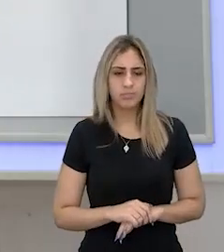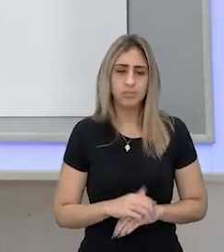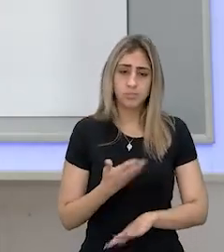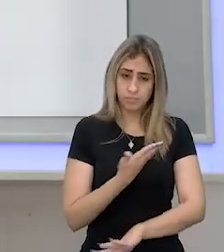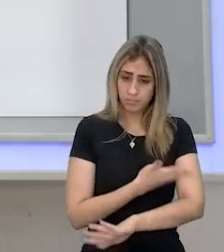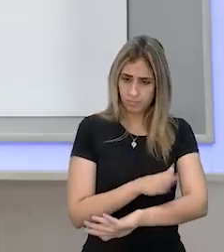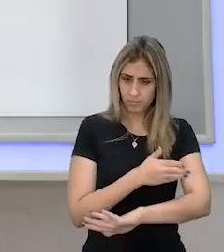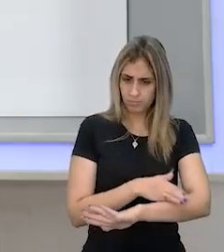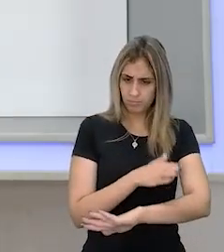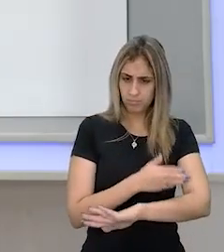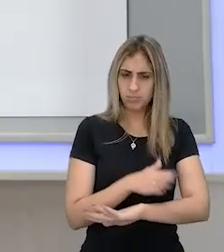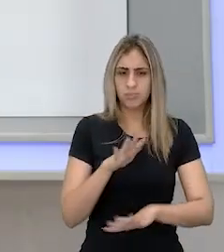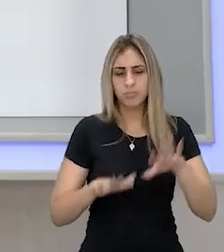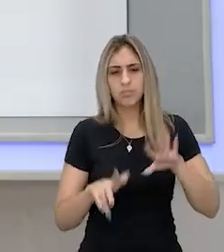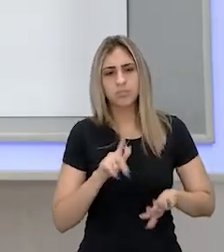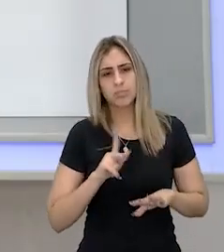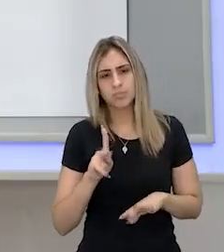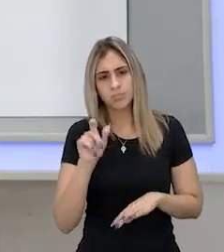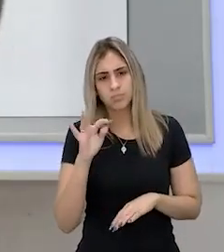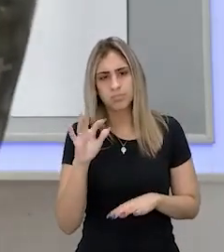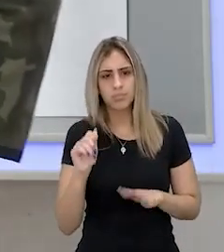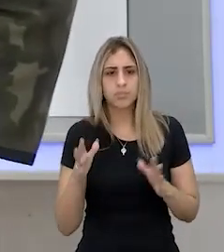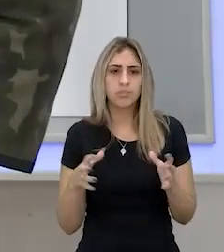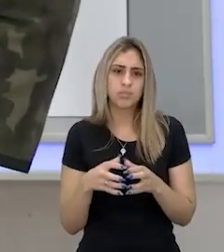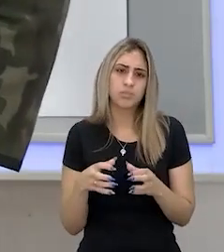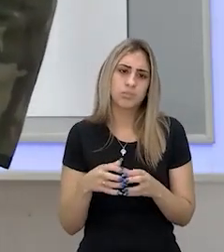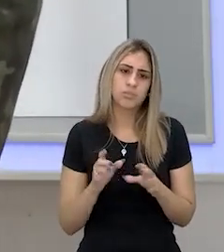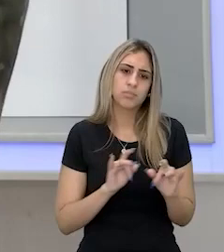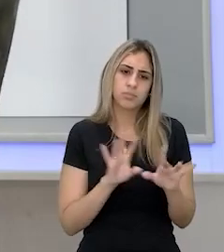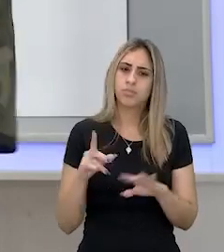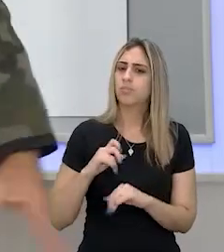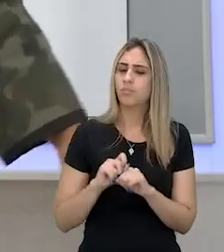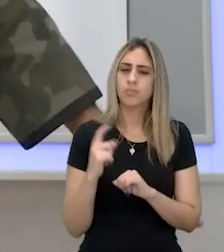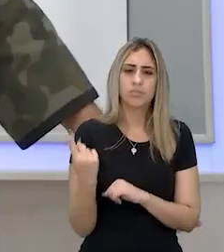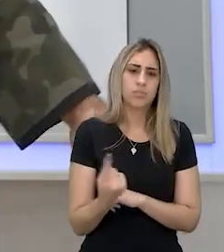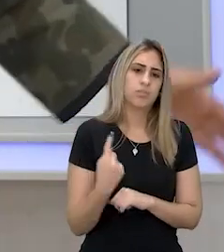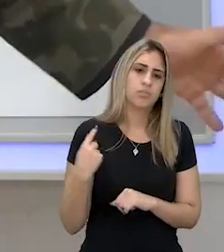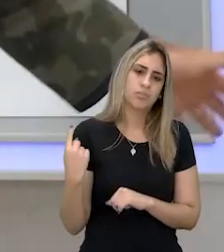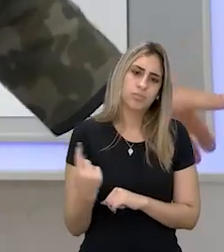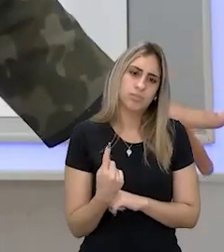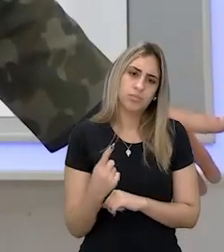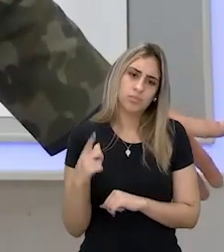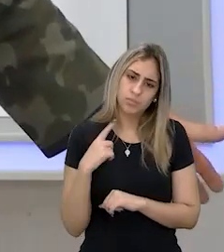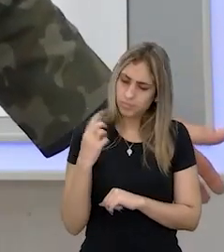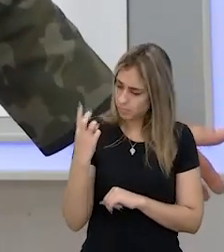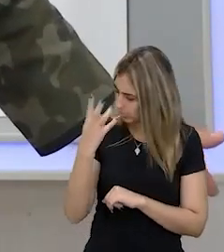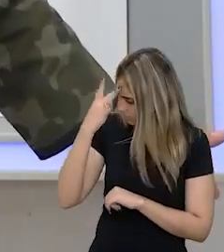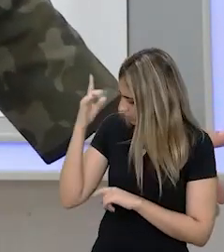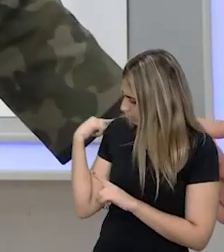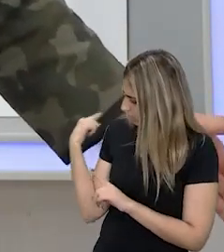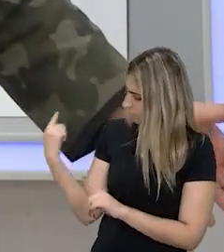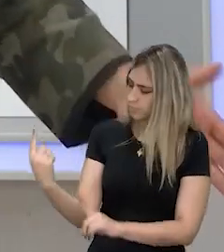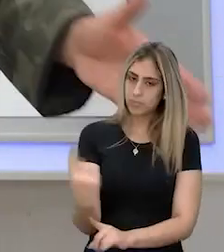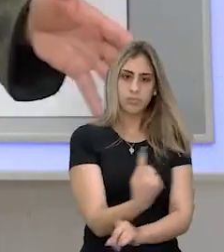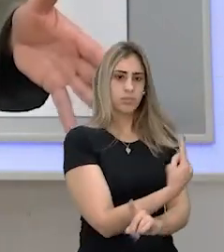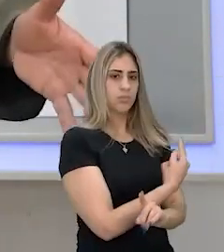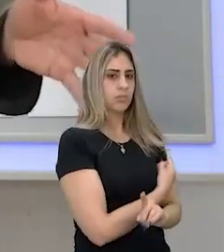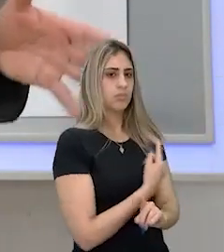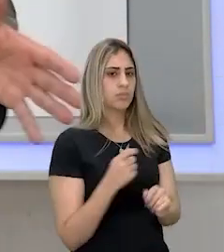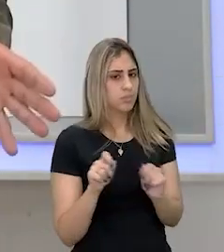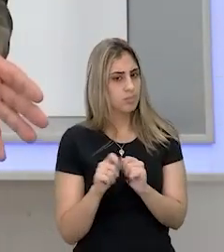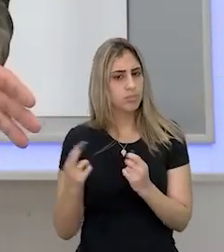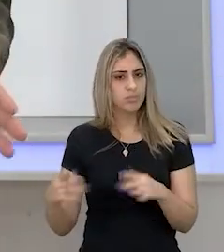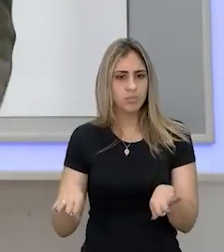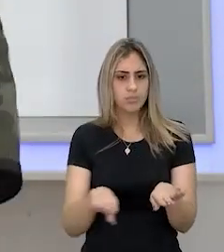treino, né, às vezes tem catá por equipe, né? Então, certo, não faço sozinho. Nós tem três pessoas aqui, tem que fazer sim,